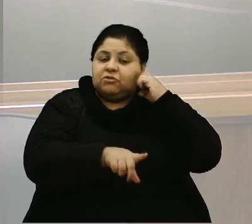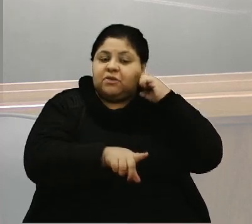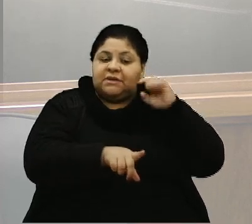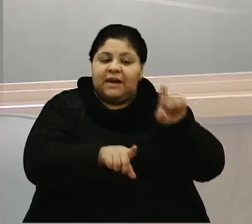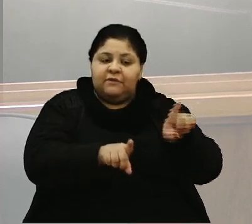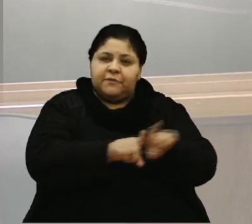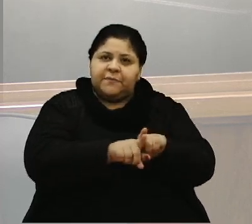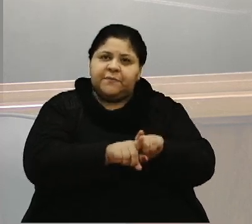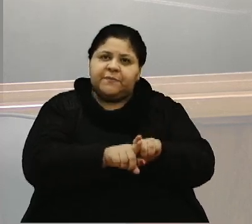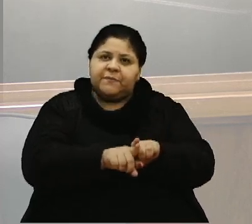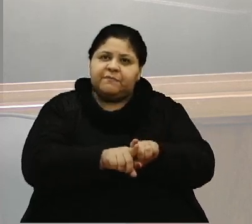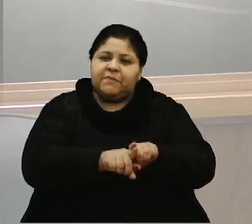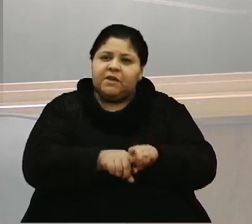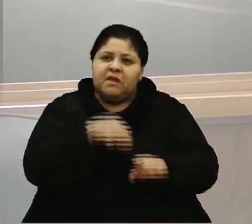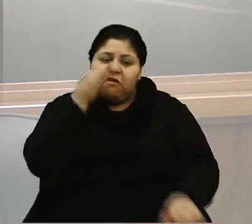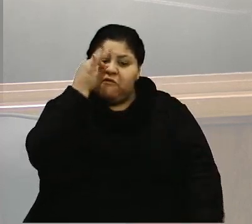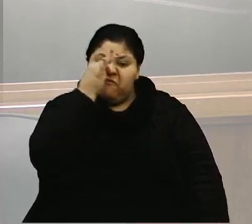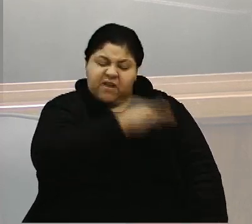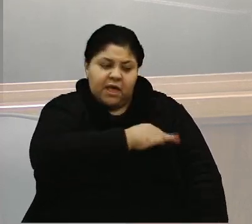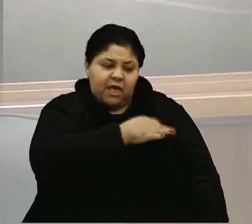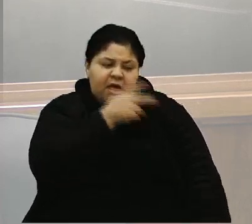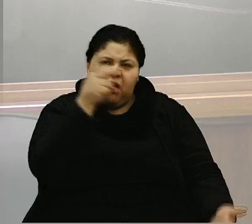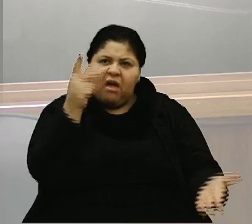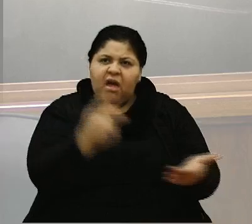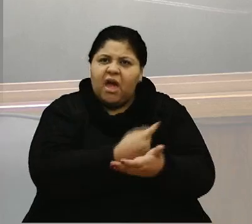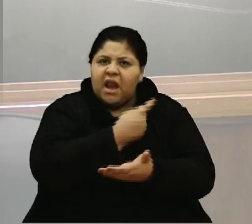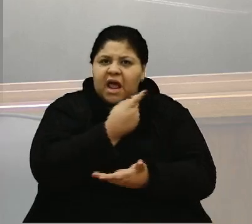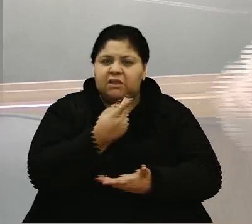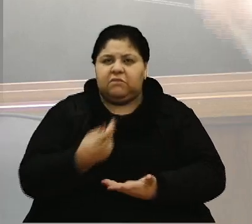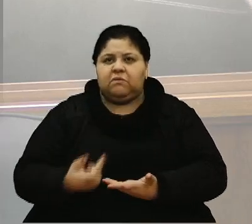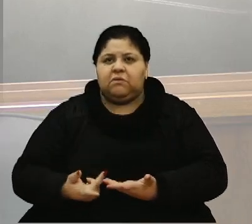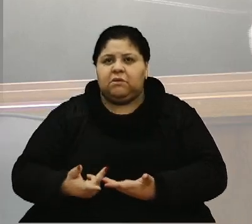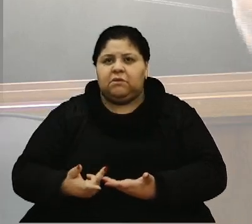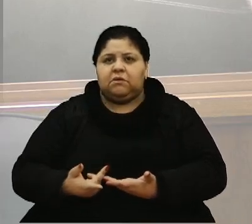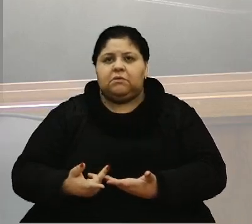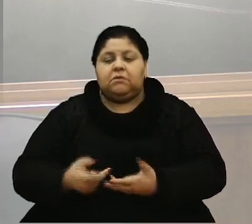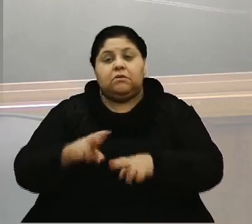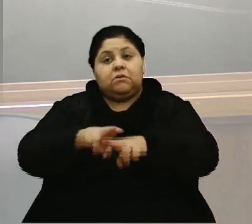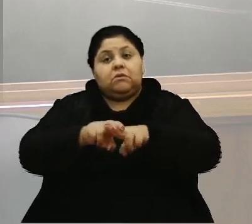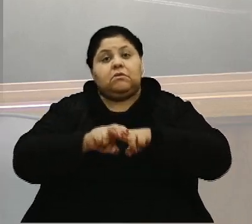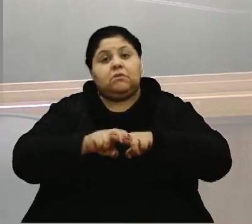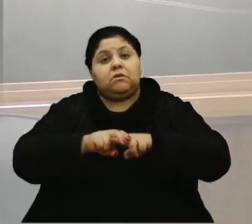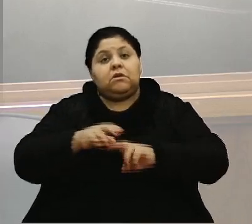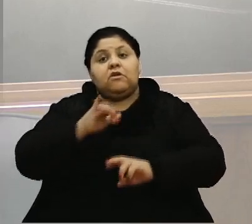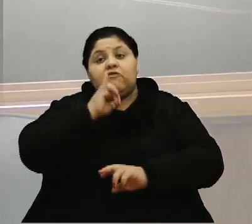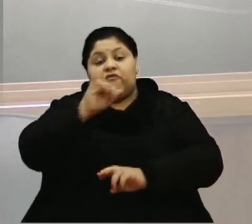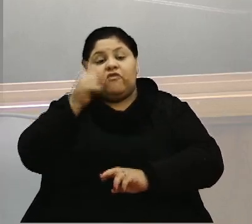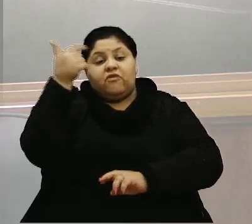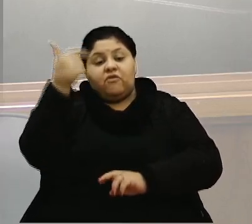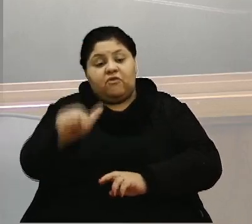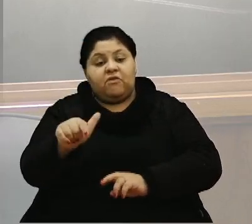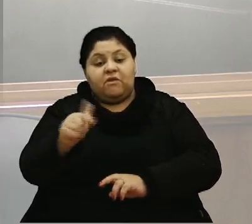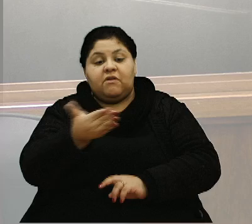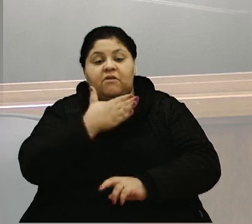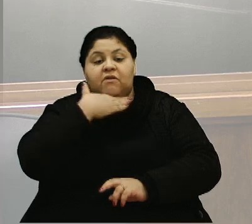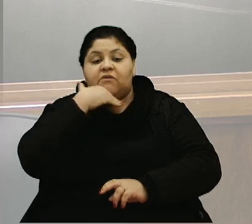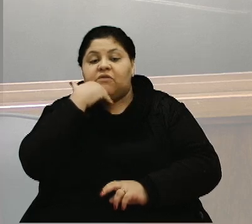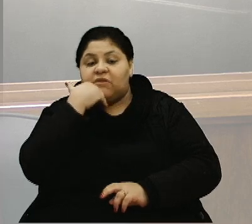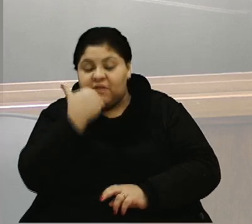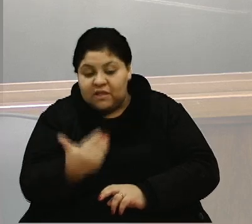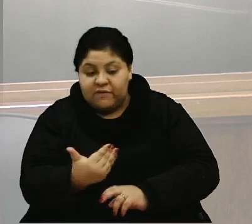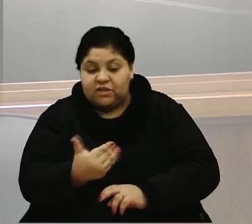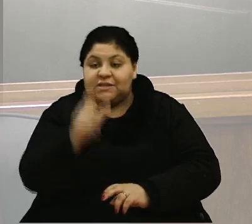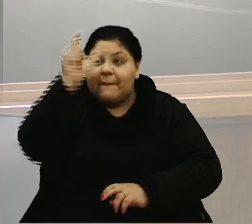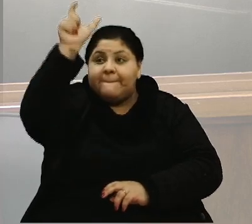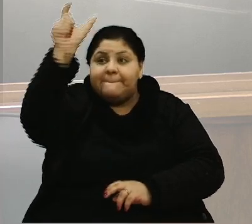Fadado ao fracasso. Fadado ao fracasso. E é por isso que eu repito, não adianta a